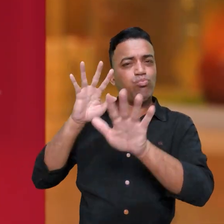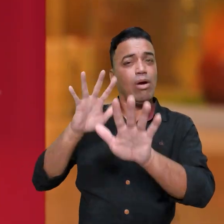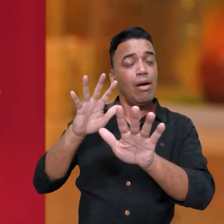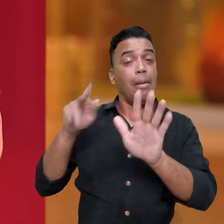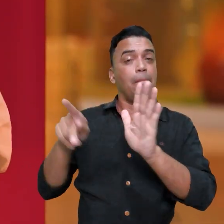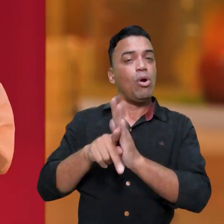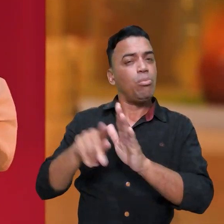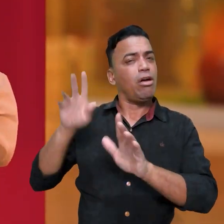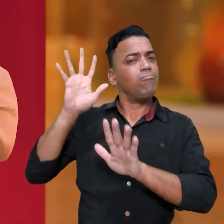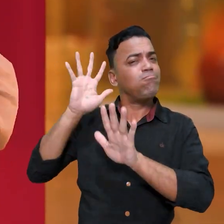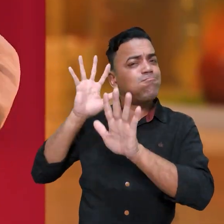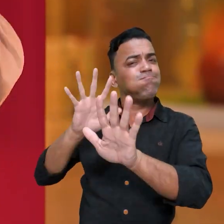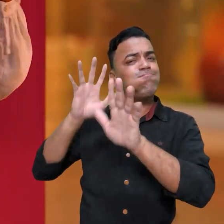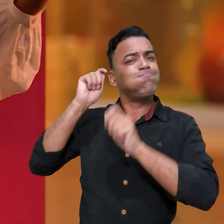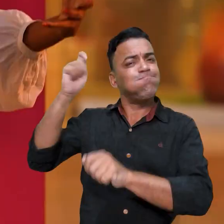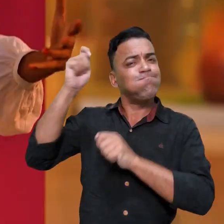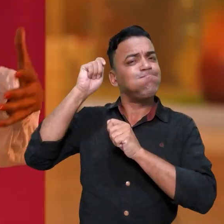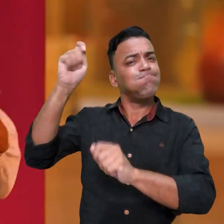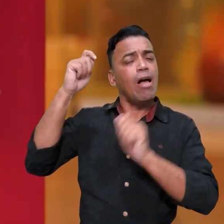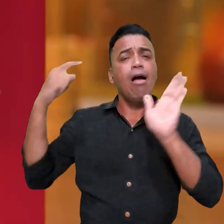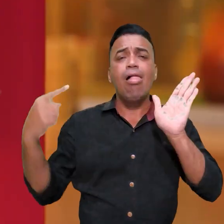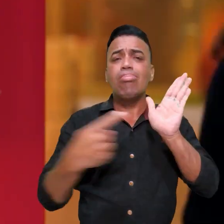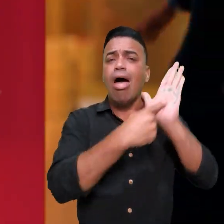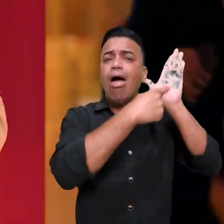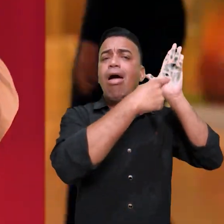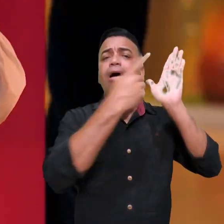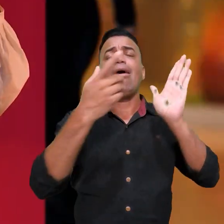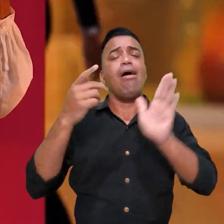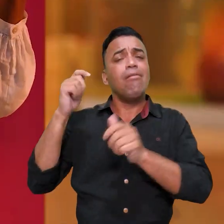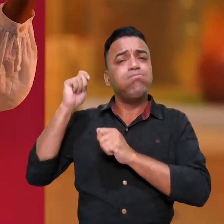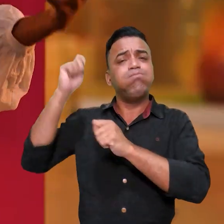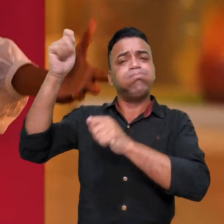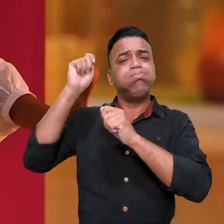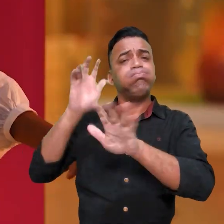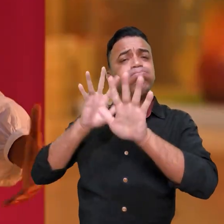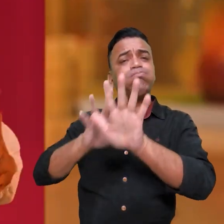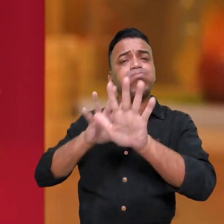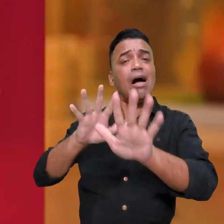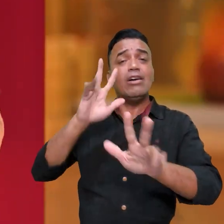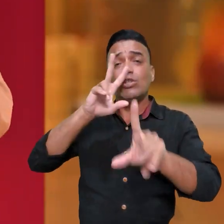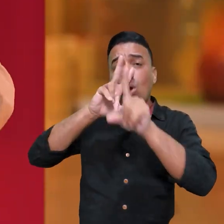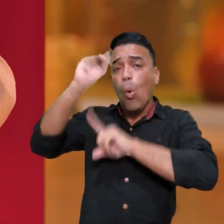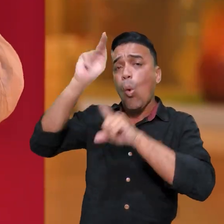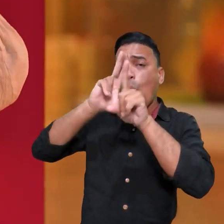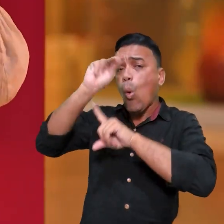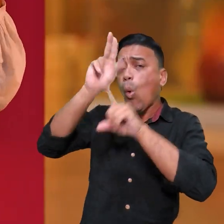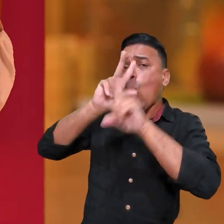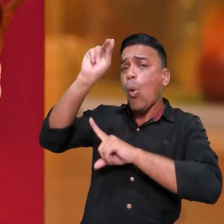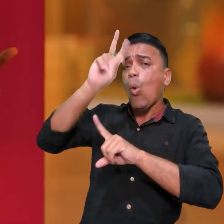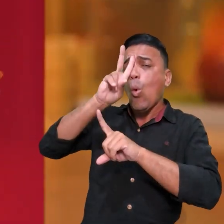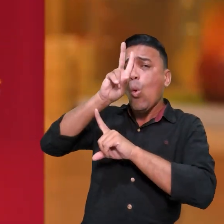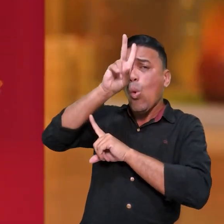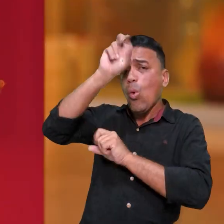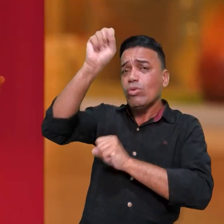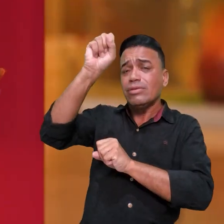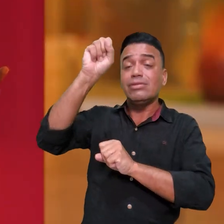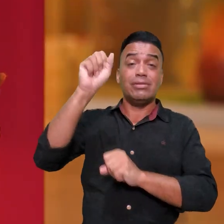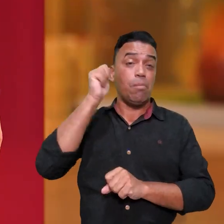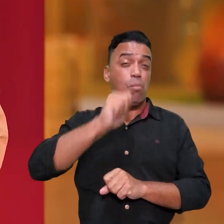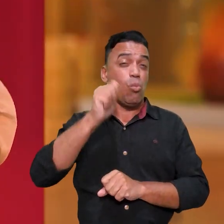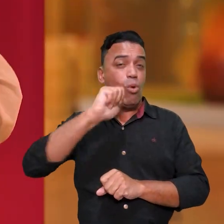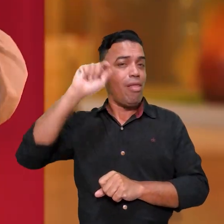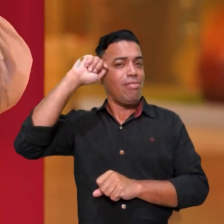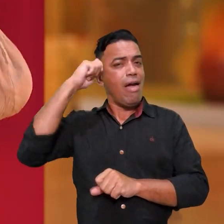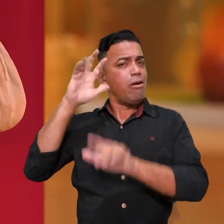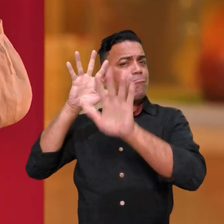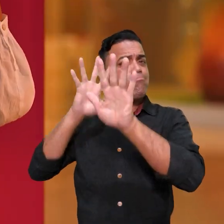através das marchas que a gente protesta, é através das marchas que a gente conquista. As marchas das mulheres negras estão aí todos